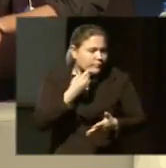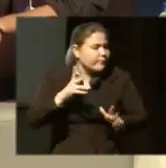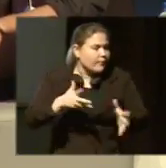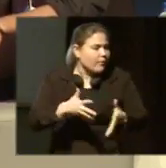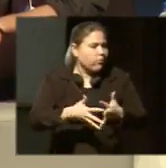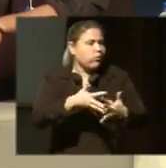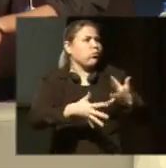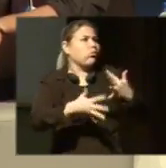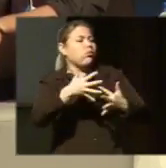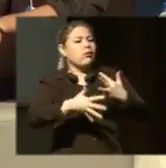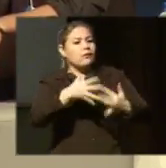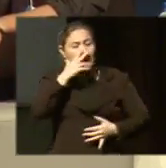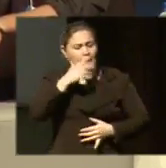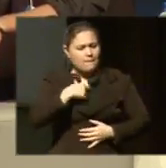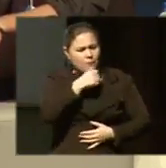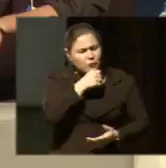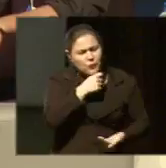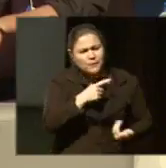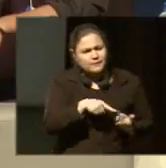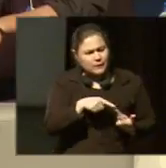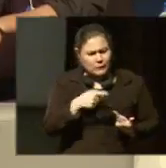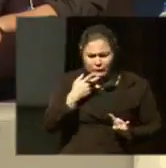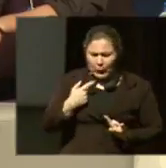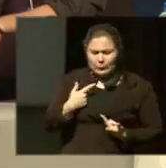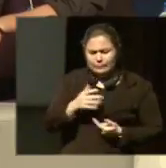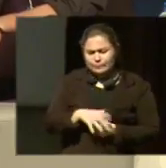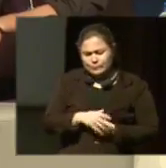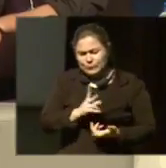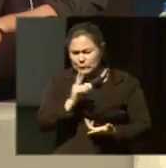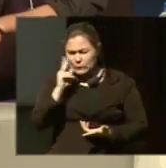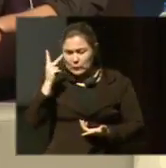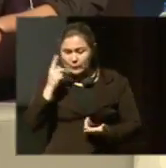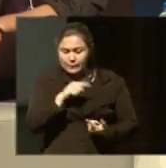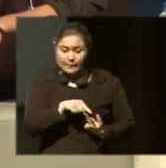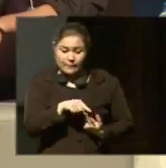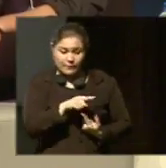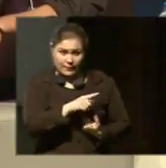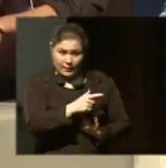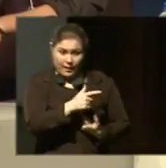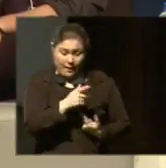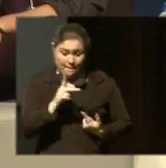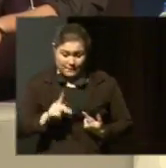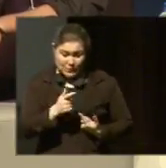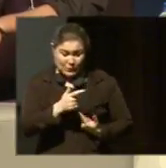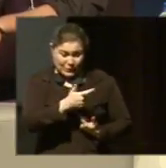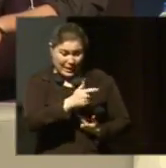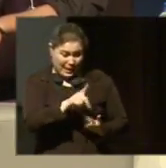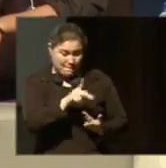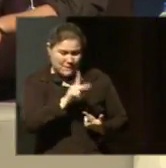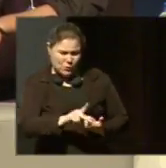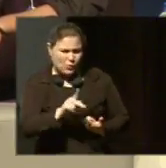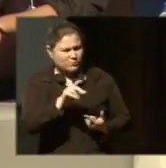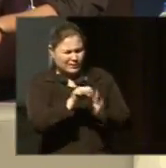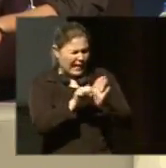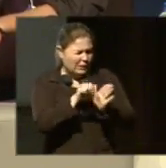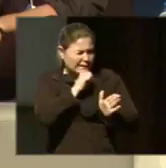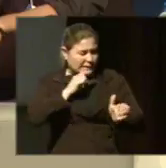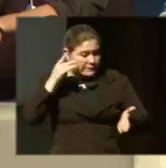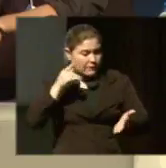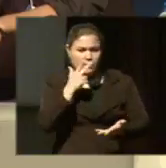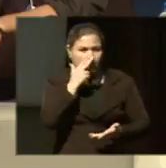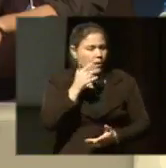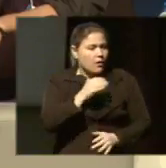história, meu avô pegou e falou o seguinte, essa pessoa do século XVI, XVII, sei lá, vai achar um